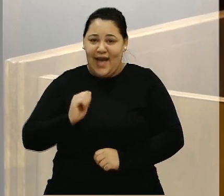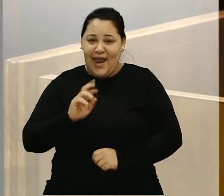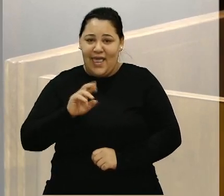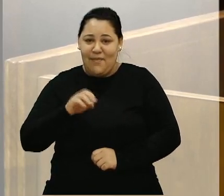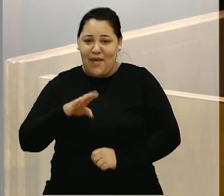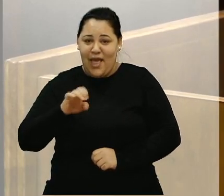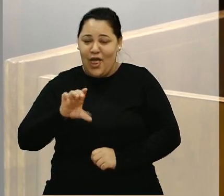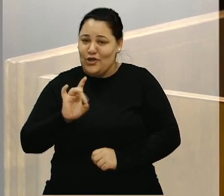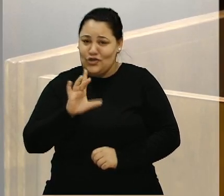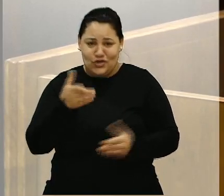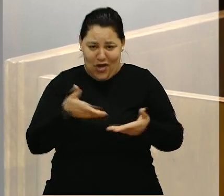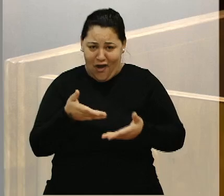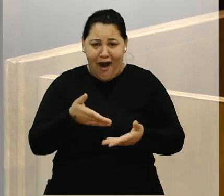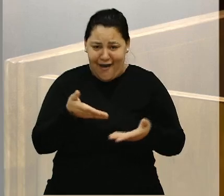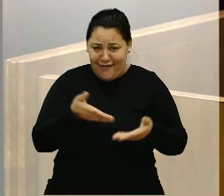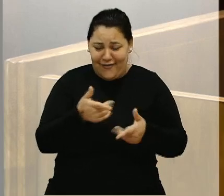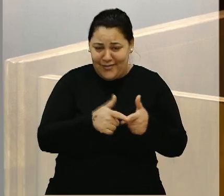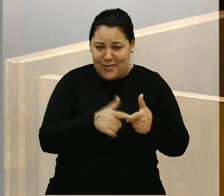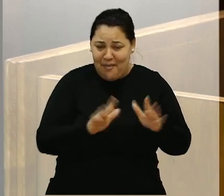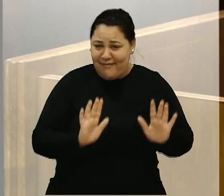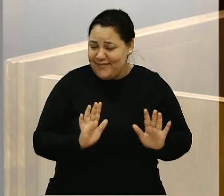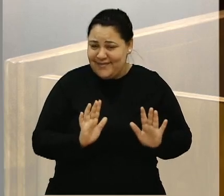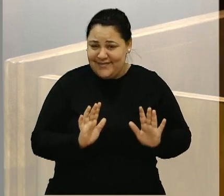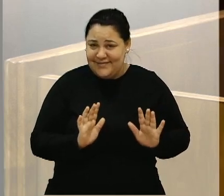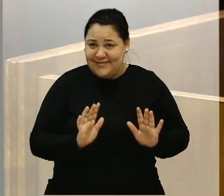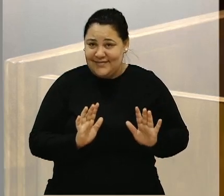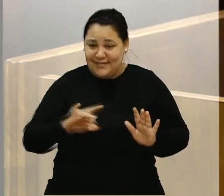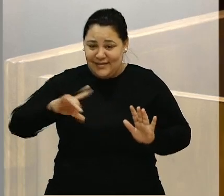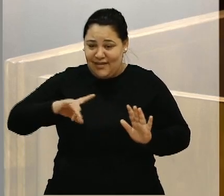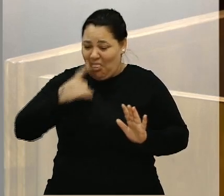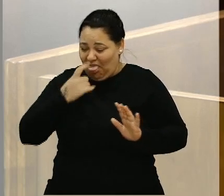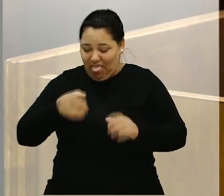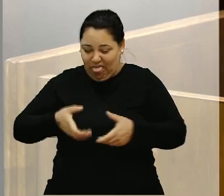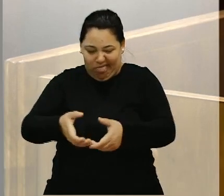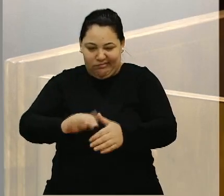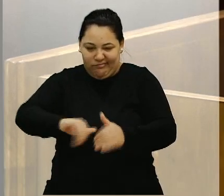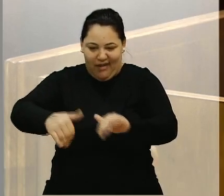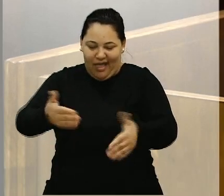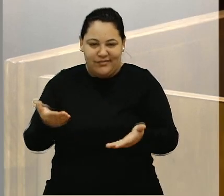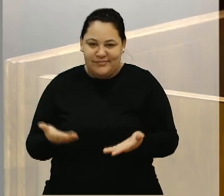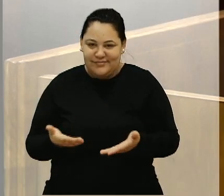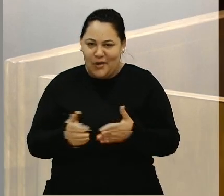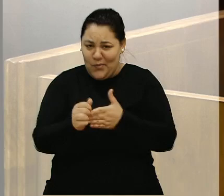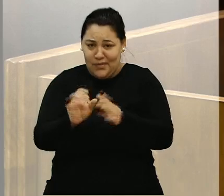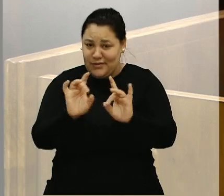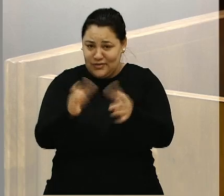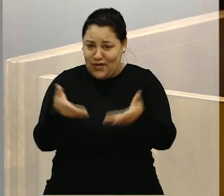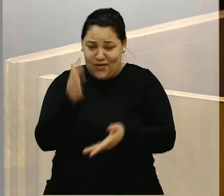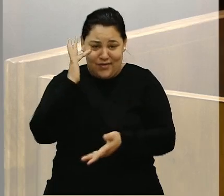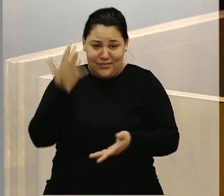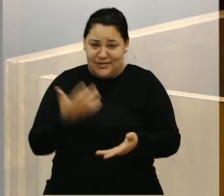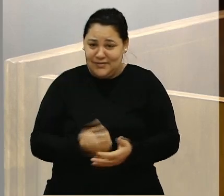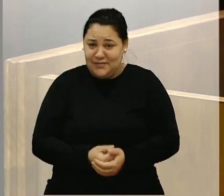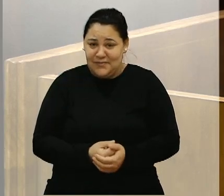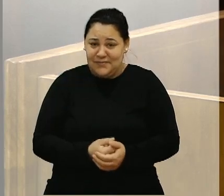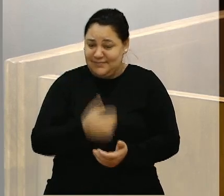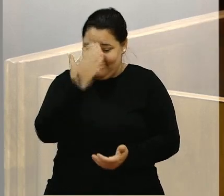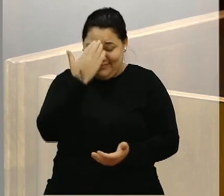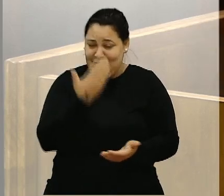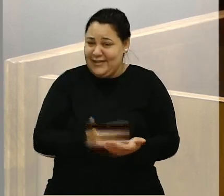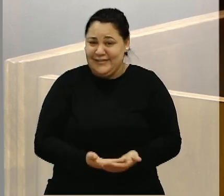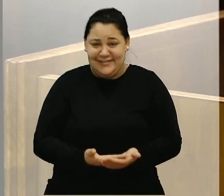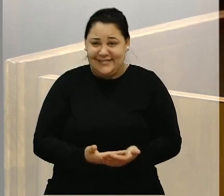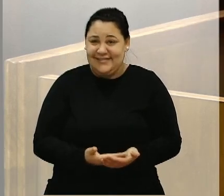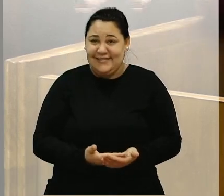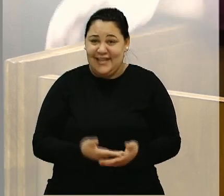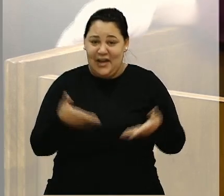que o desassoreamento do valo lá só agora pode acontecer. Inacreditável, daí estão com